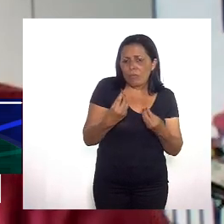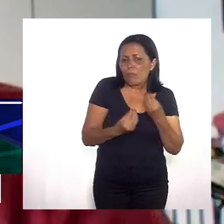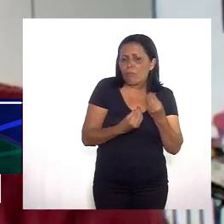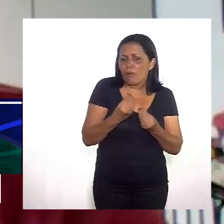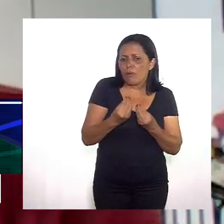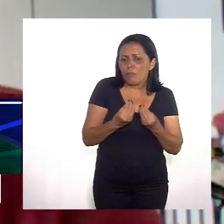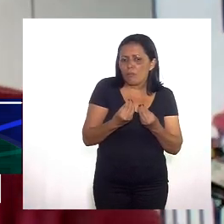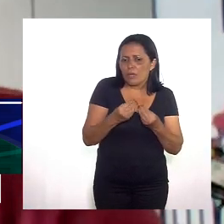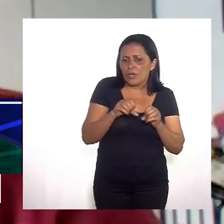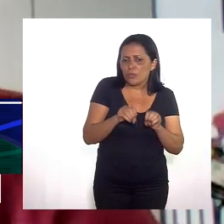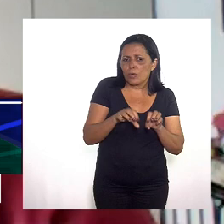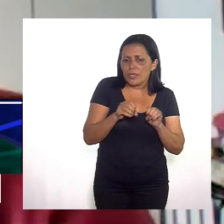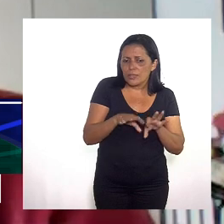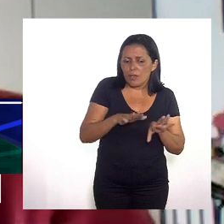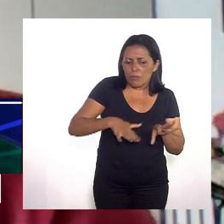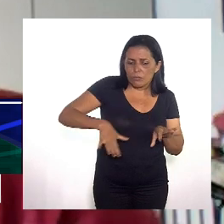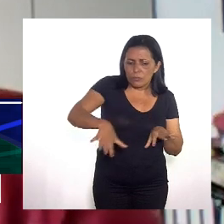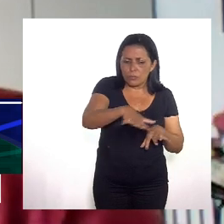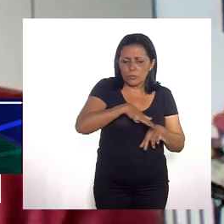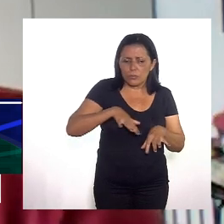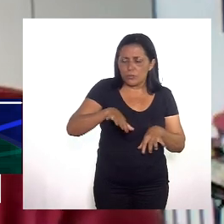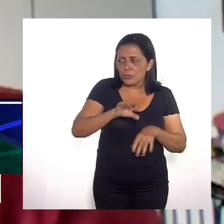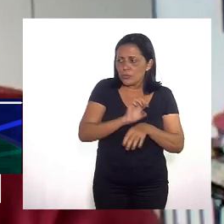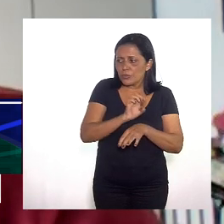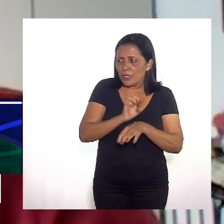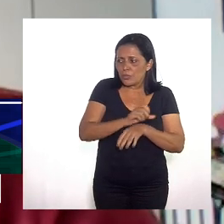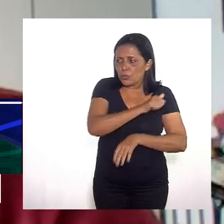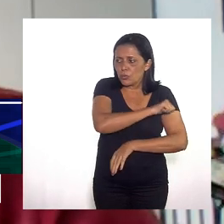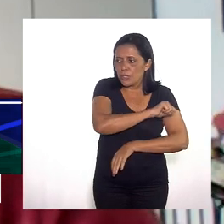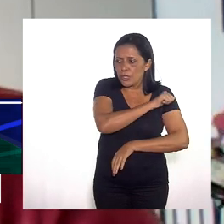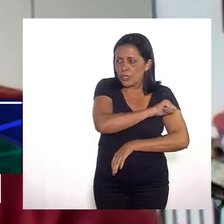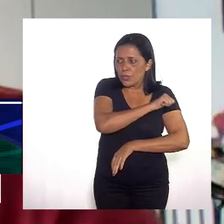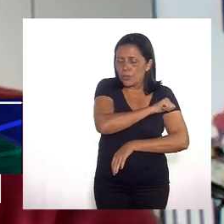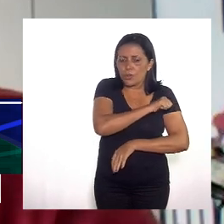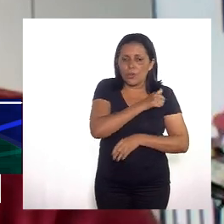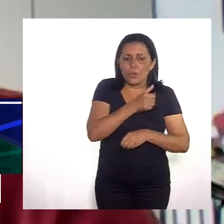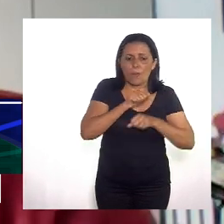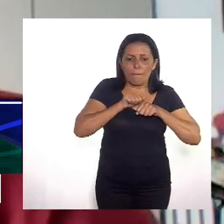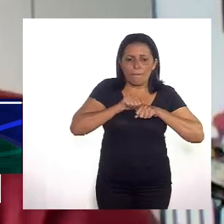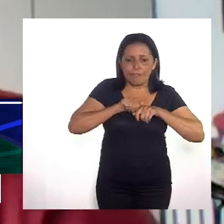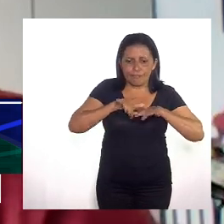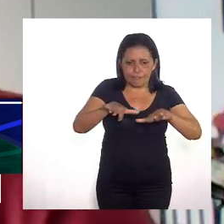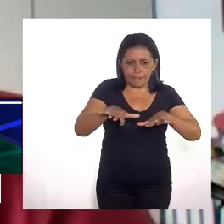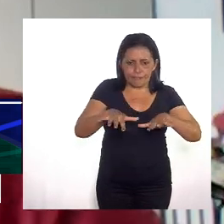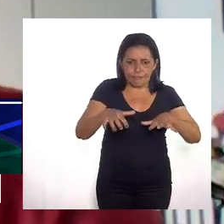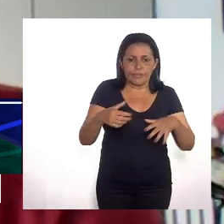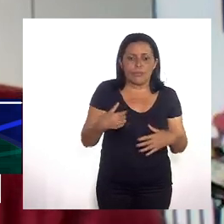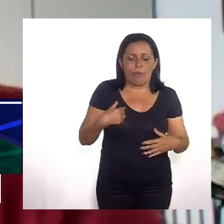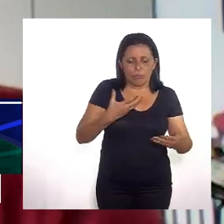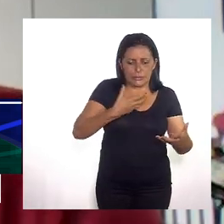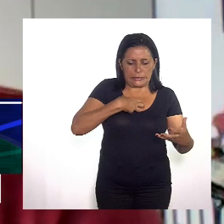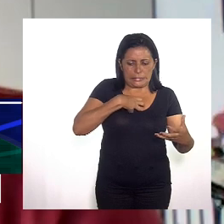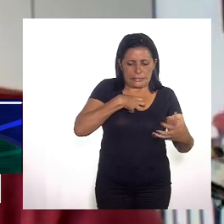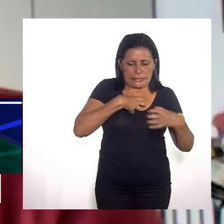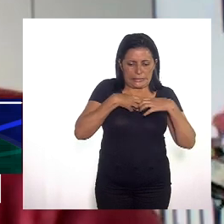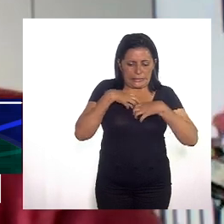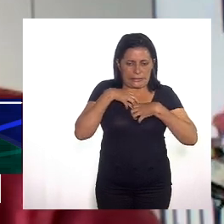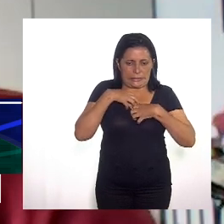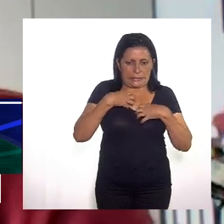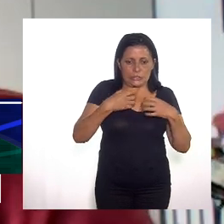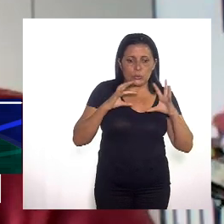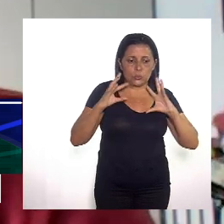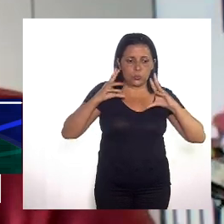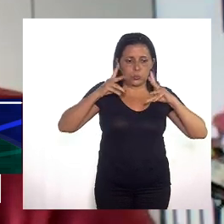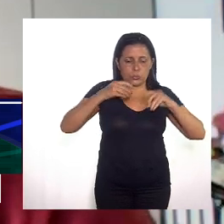da educação no estado do Rio de Janeiro. Essa pandemia, ela afetou muito as nossas vidas, Não à toa que no Brasil a gente